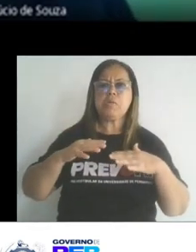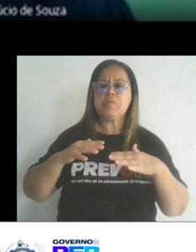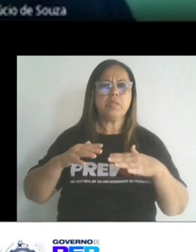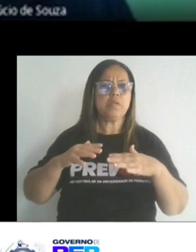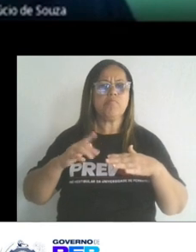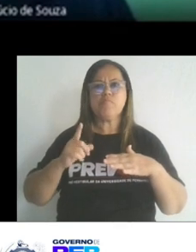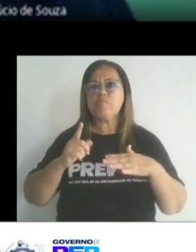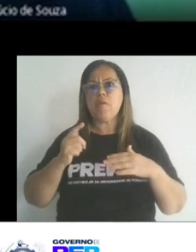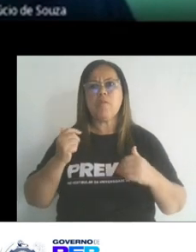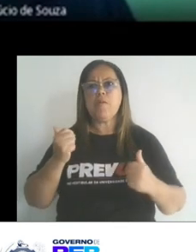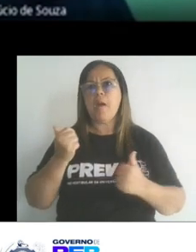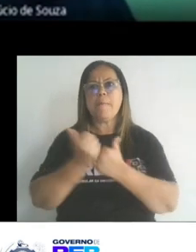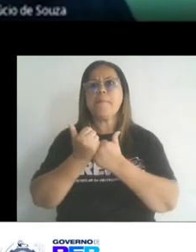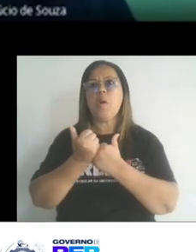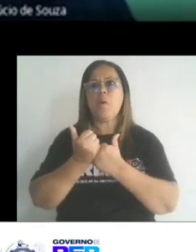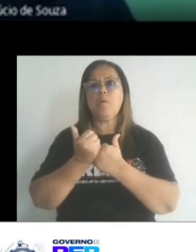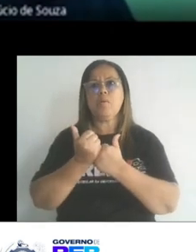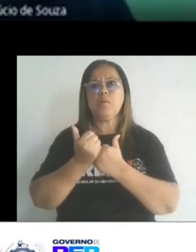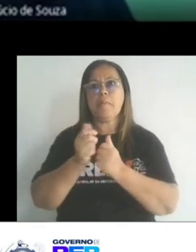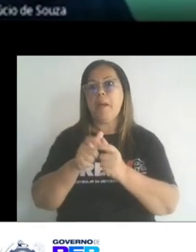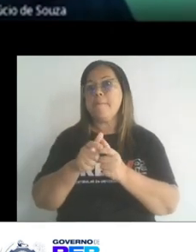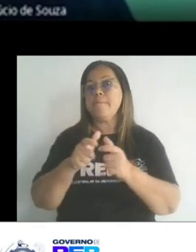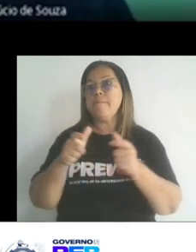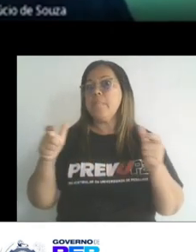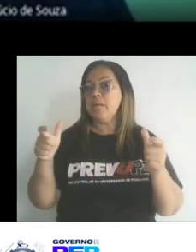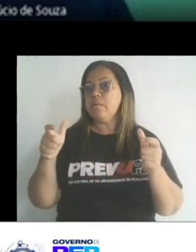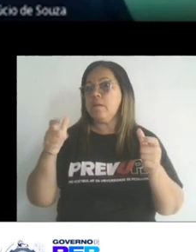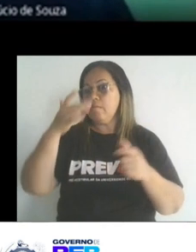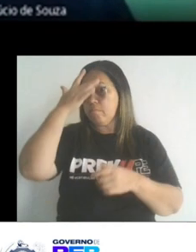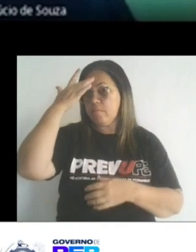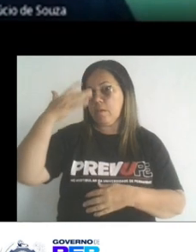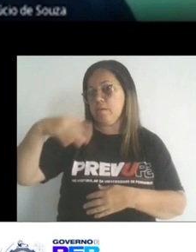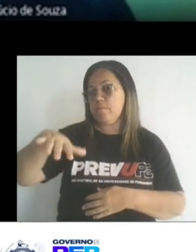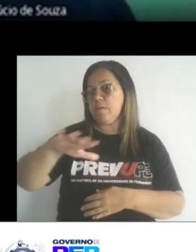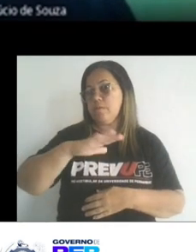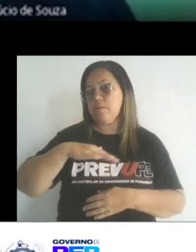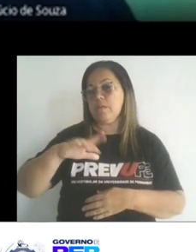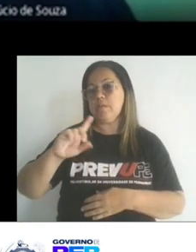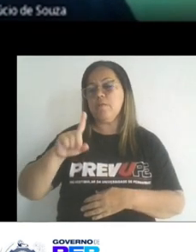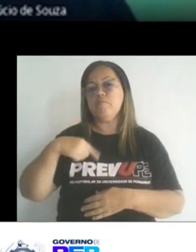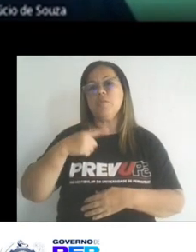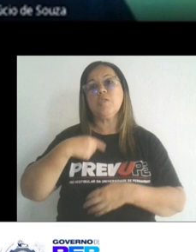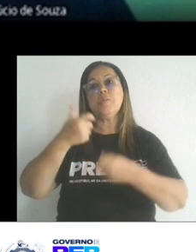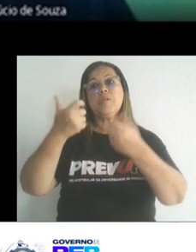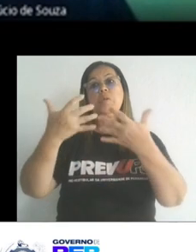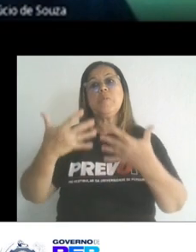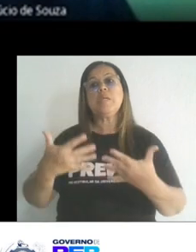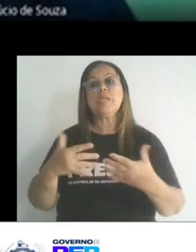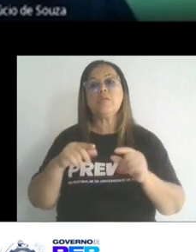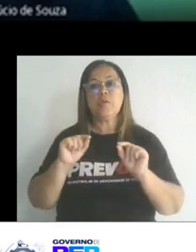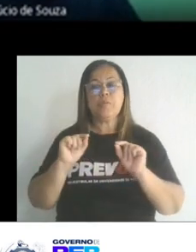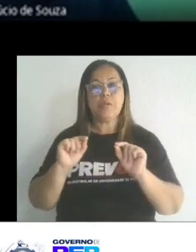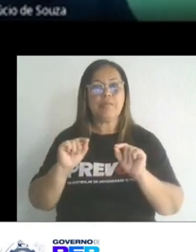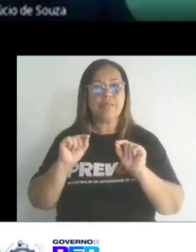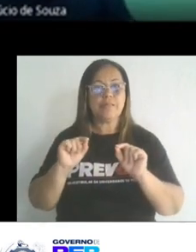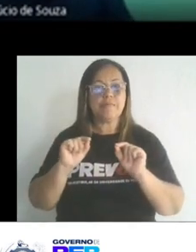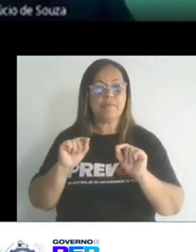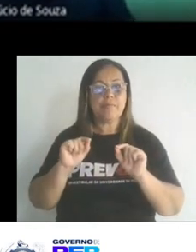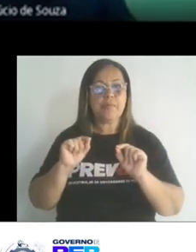foi apoiado pela maioria da população nós estamos falando aí da